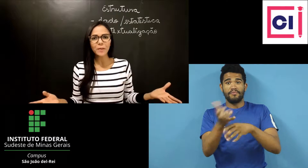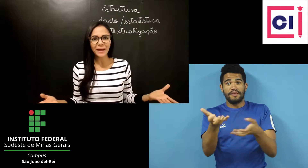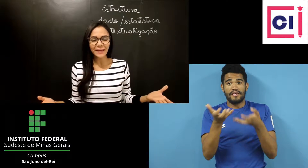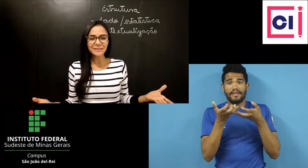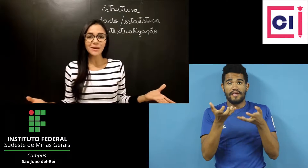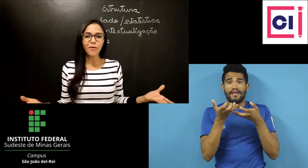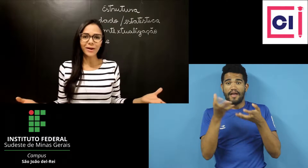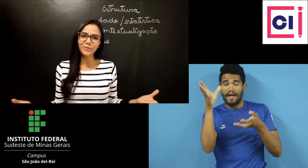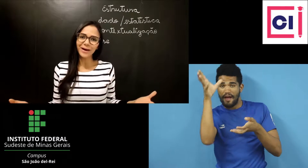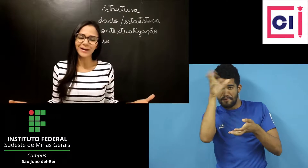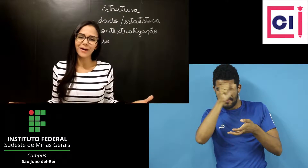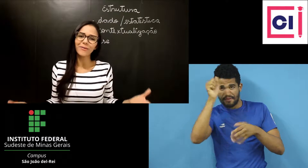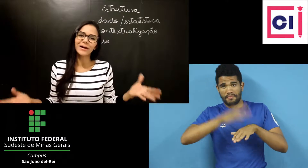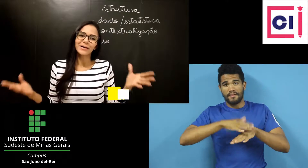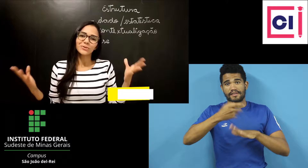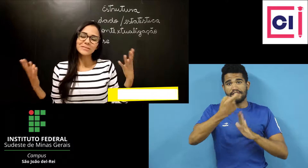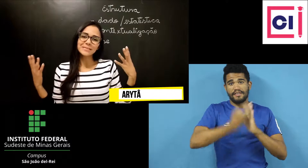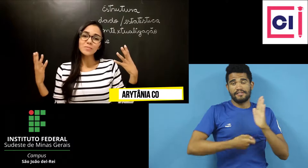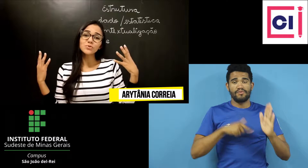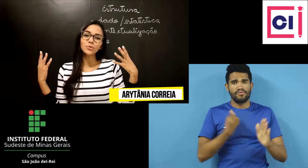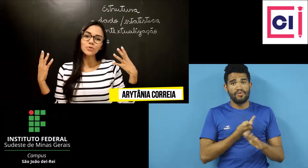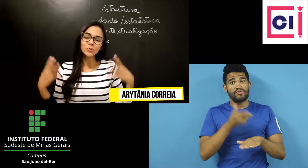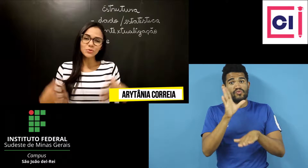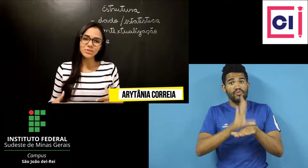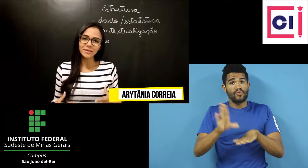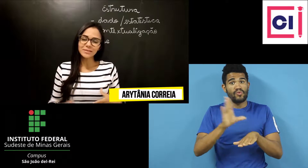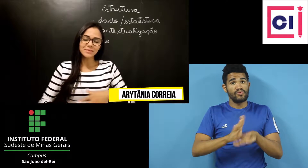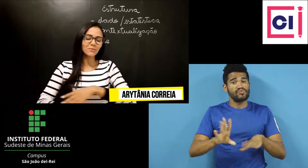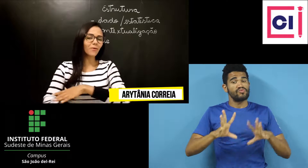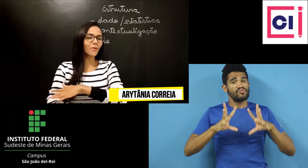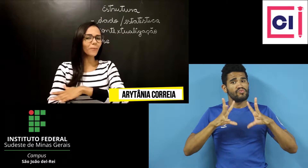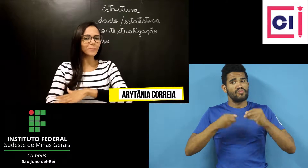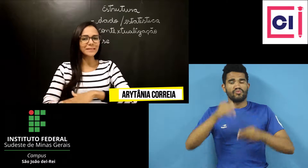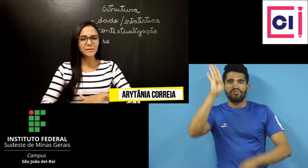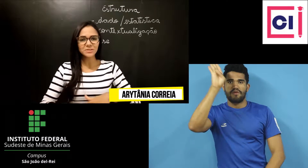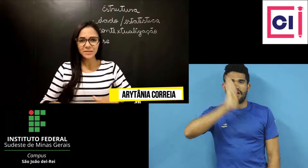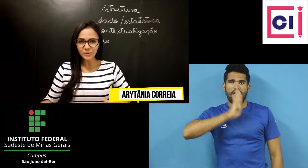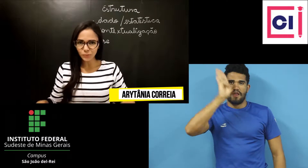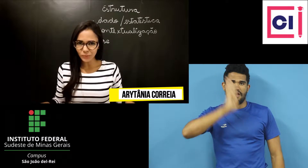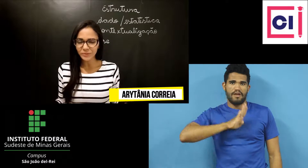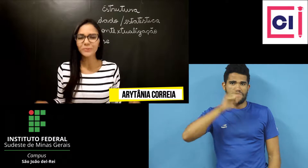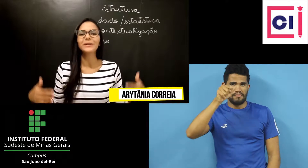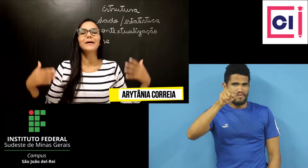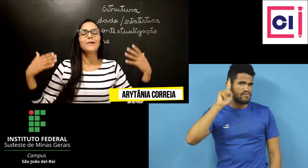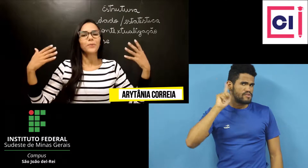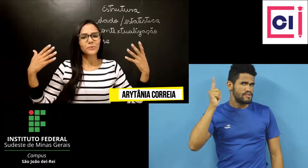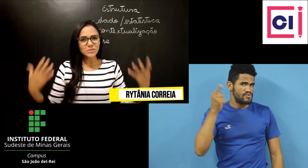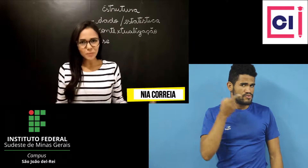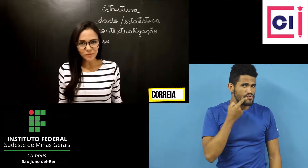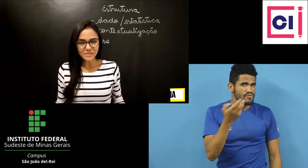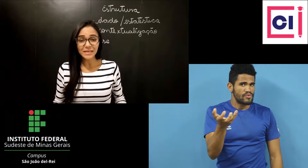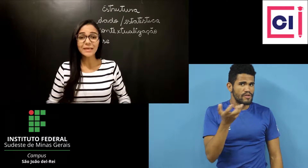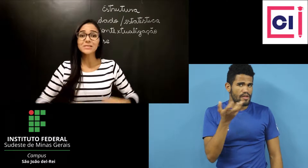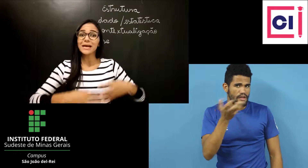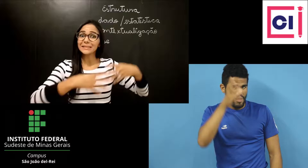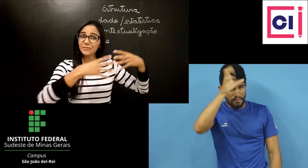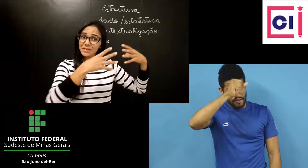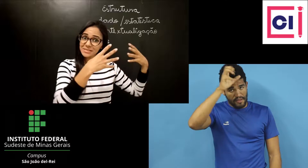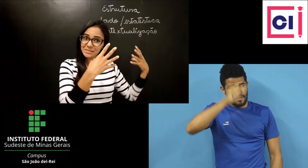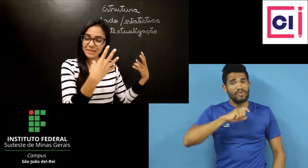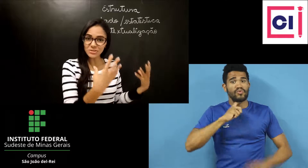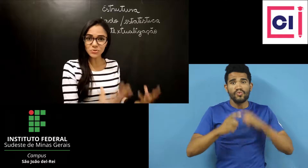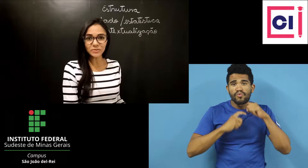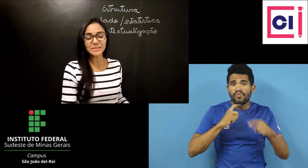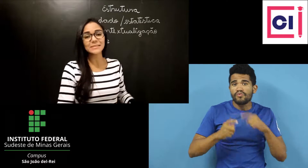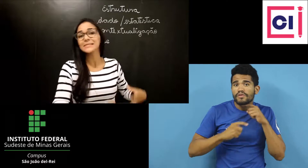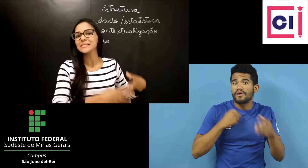quem caiu de paraquedas agora no canal, nós estamos com o nosso curso de redação completamente gratuito, produzido para vocês